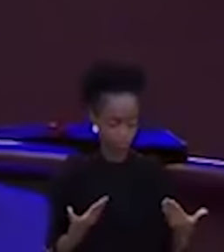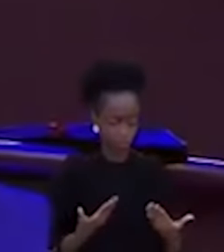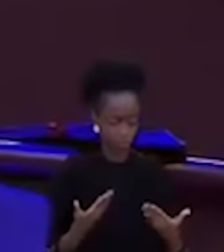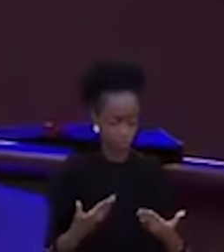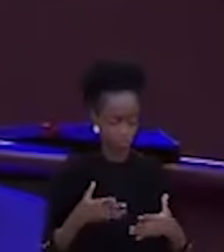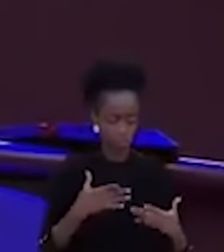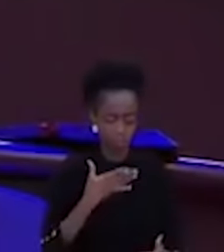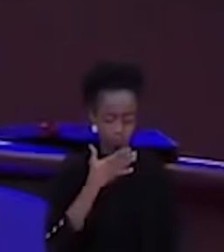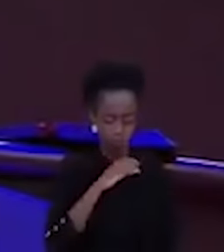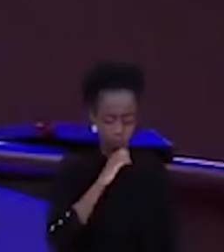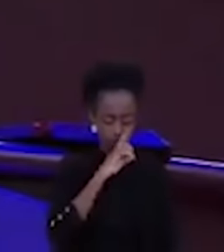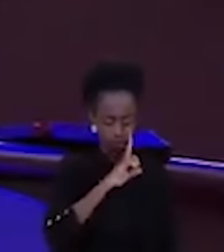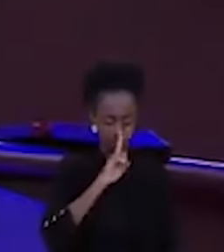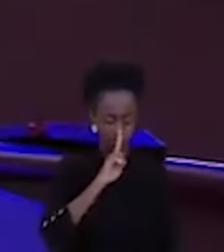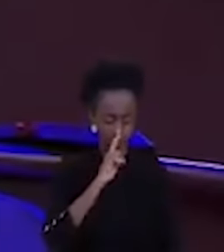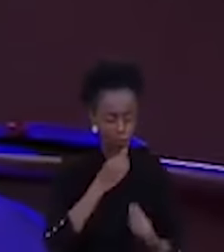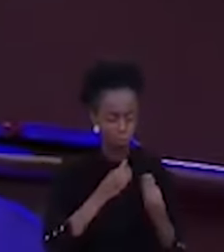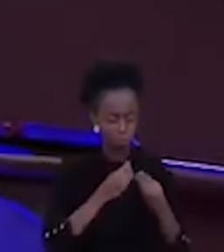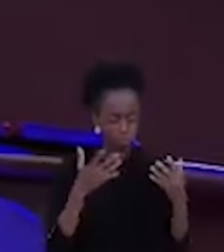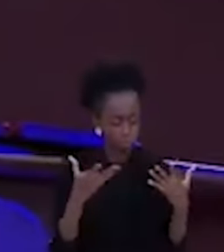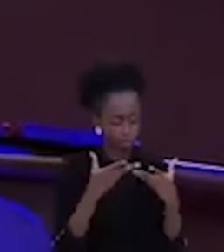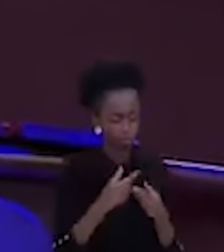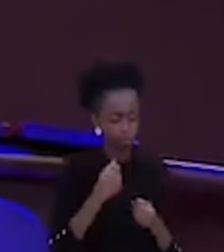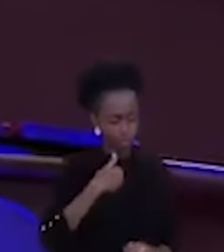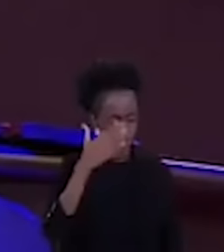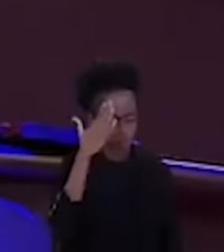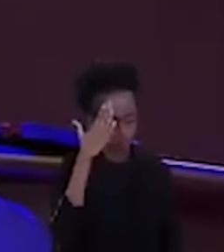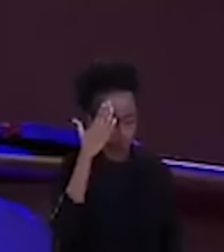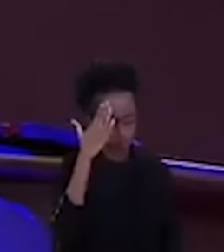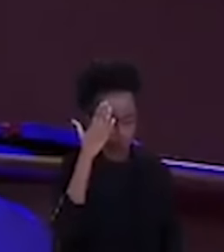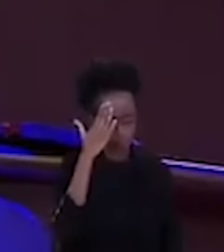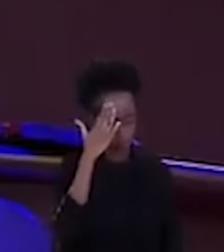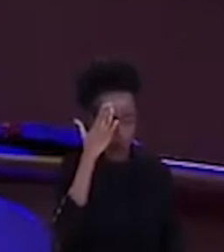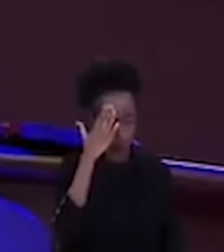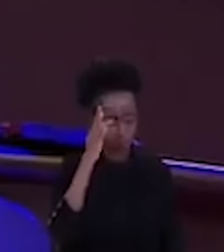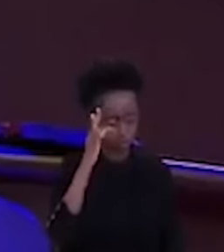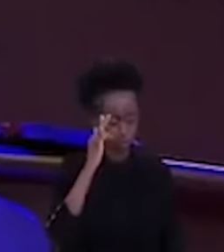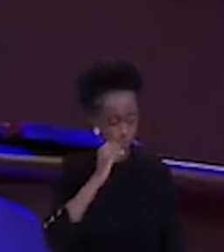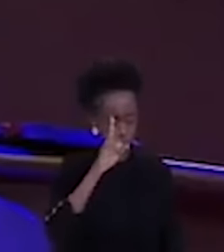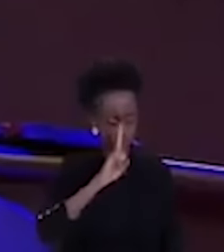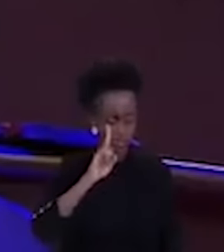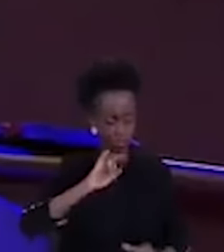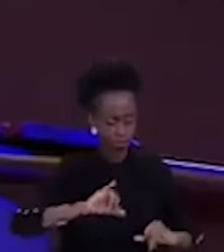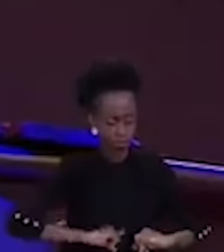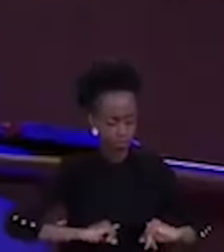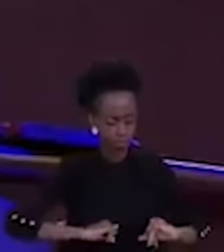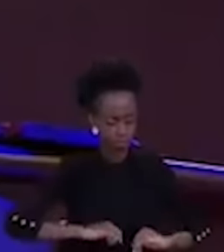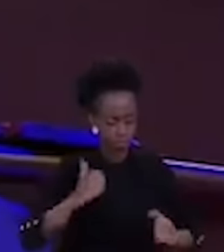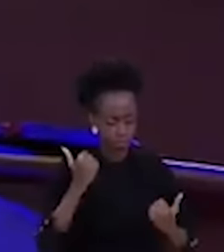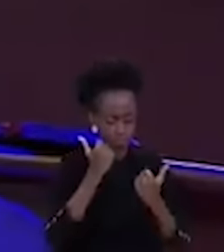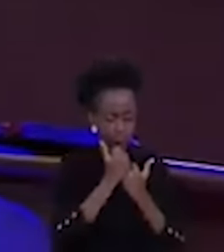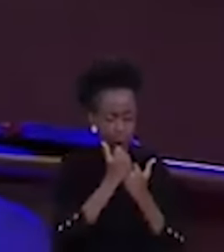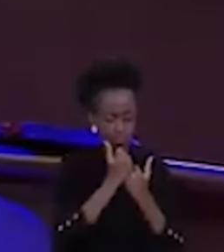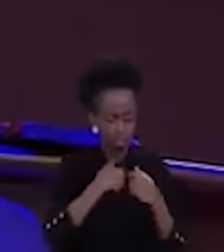Ah, meu Pai, como é maravilhoso saber que tudo que o Senhor sofreu em meu lugar na cruz não foi em